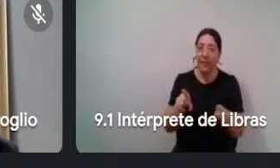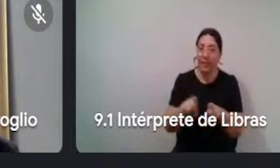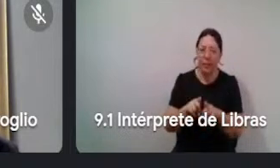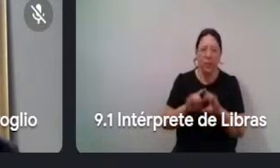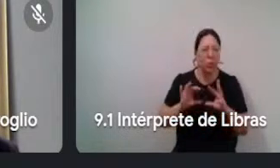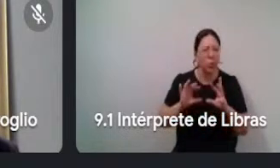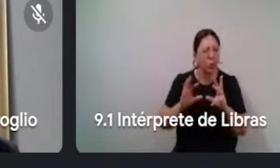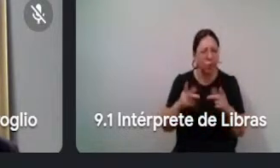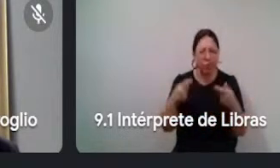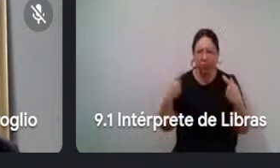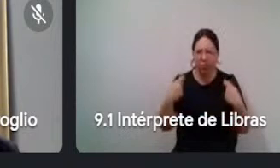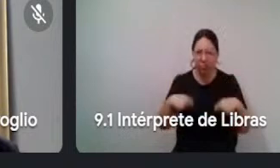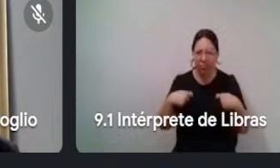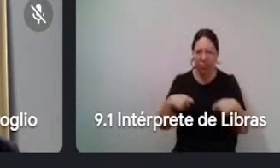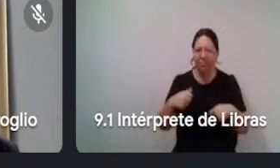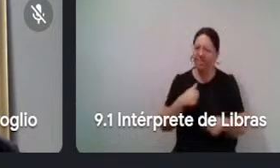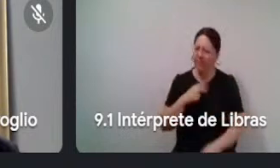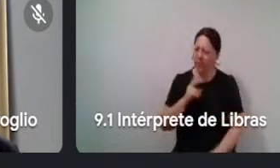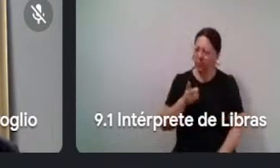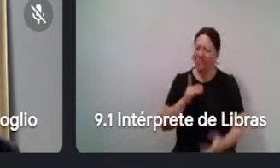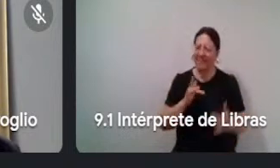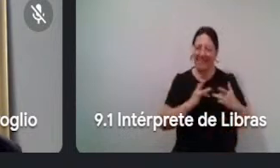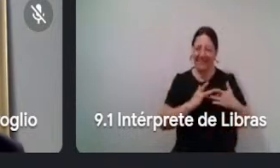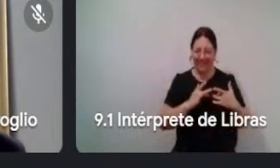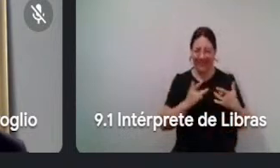precisar, que estarei à disposição.